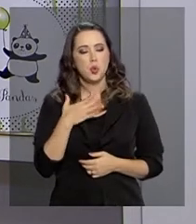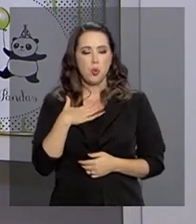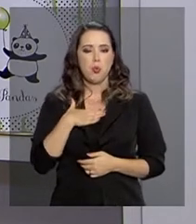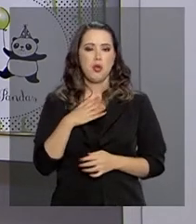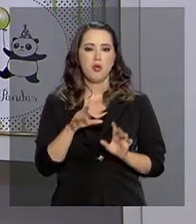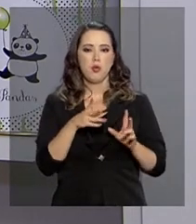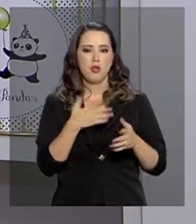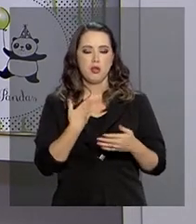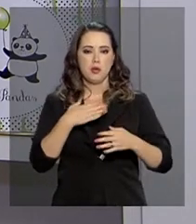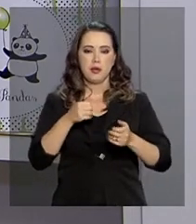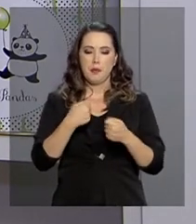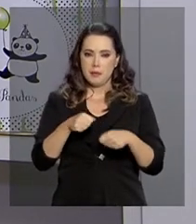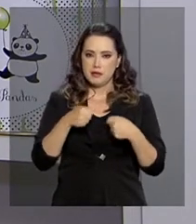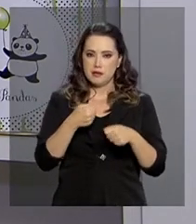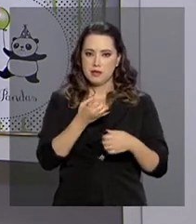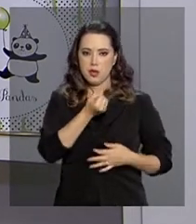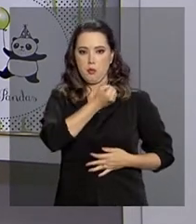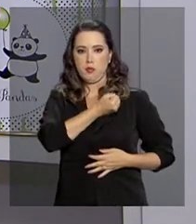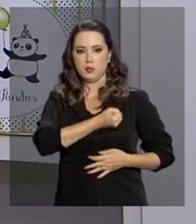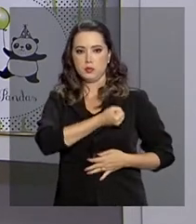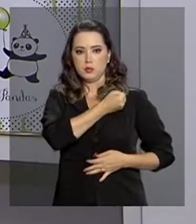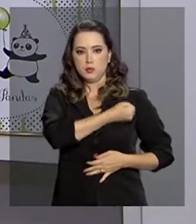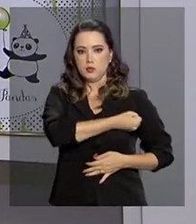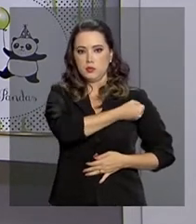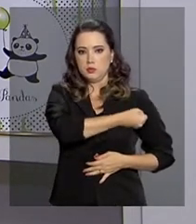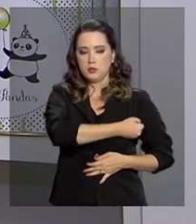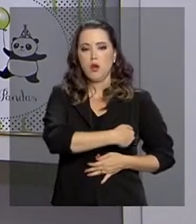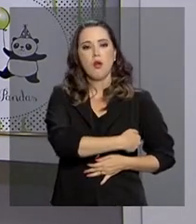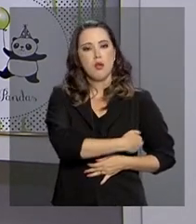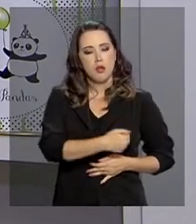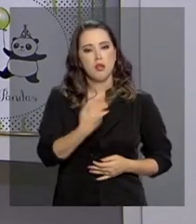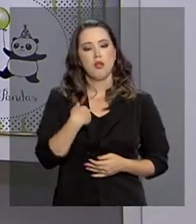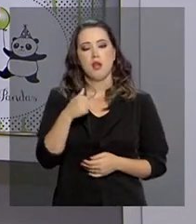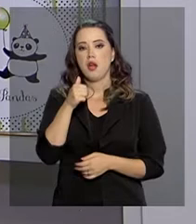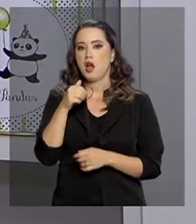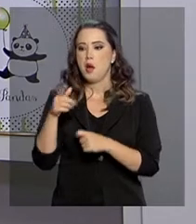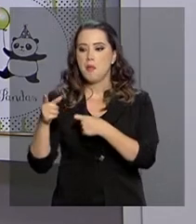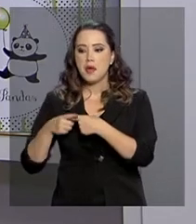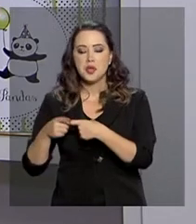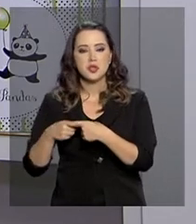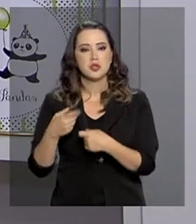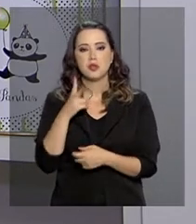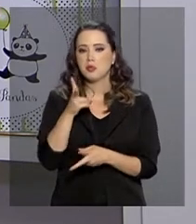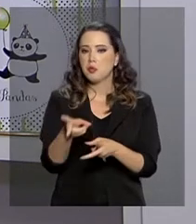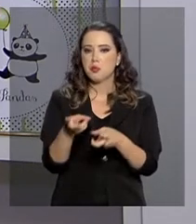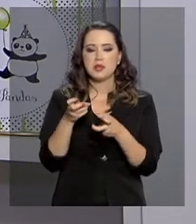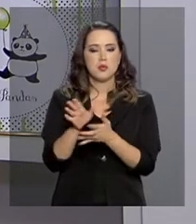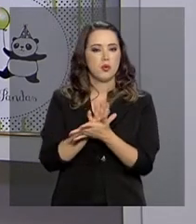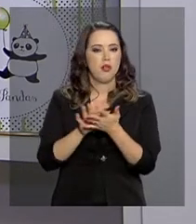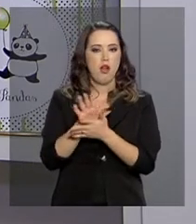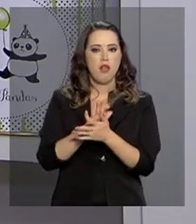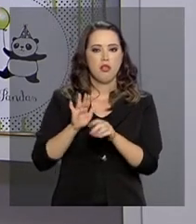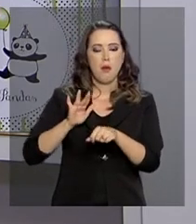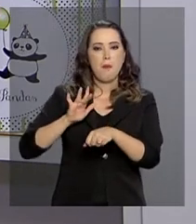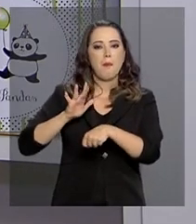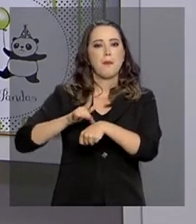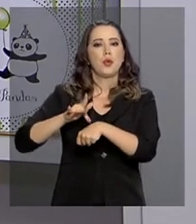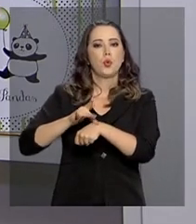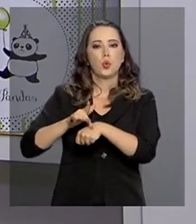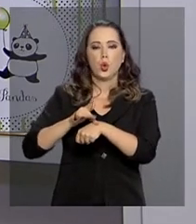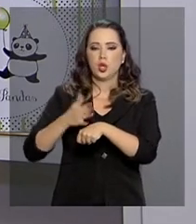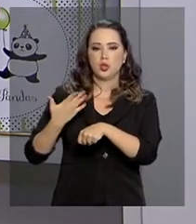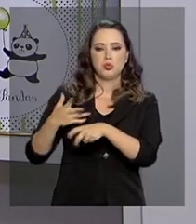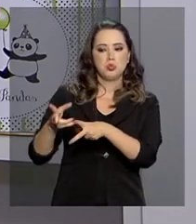a minha médica ginecologista na época também não sentiu pelo toque então é importante